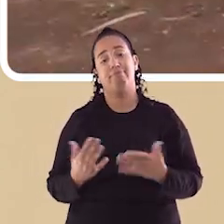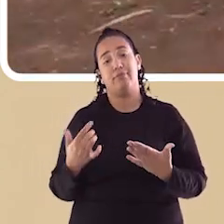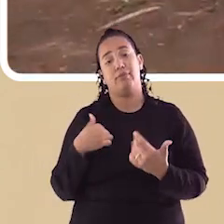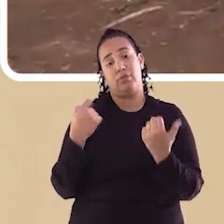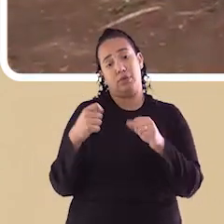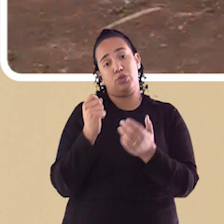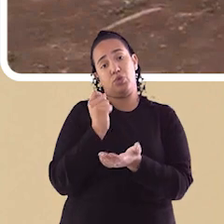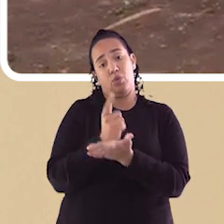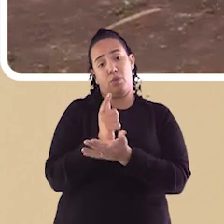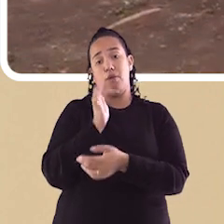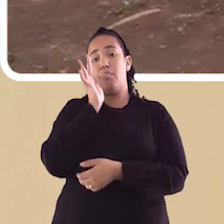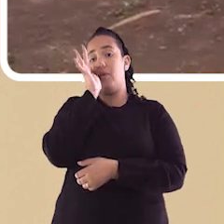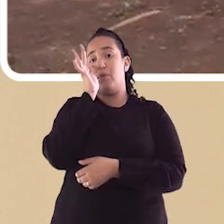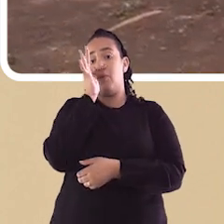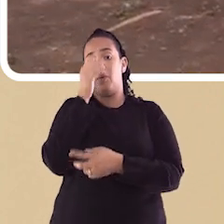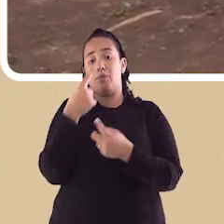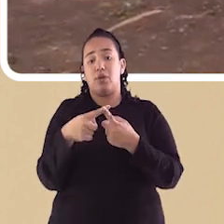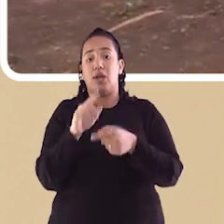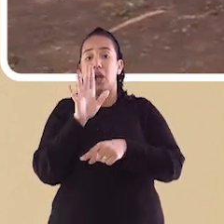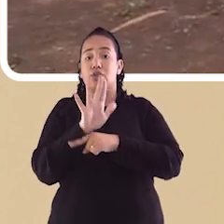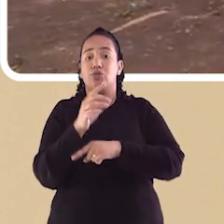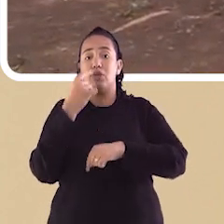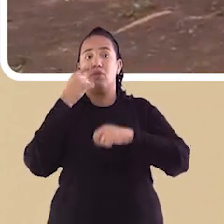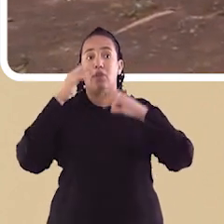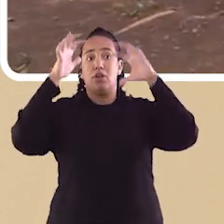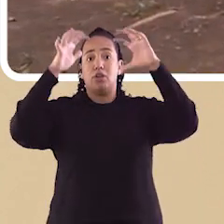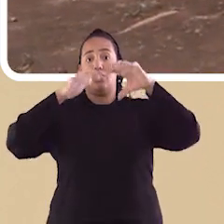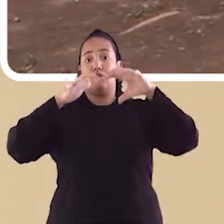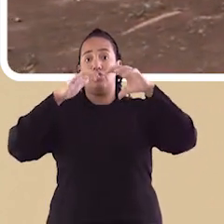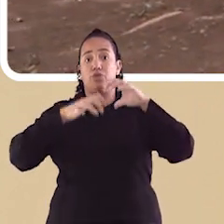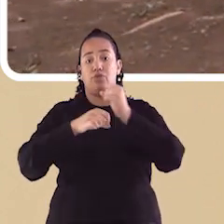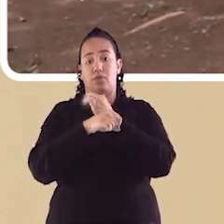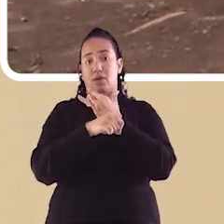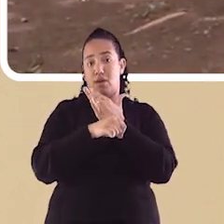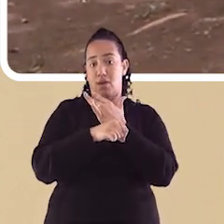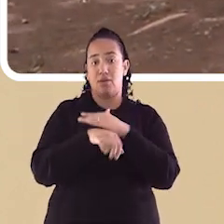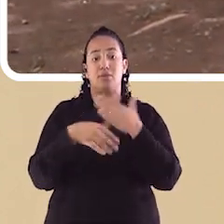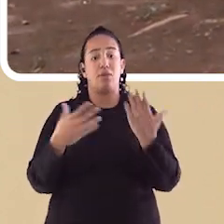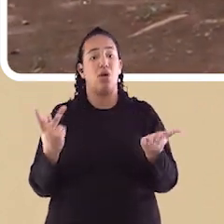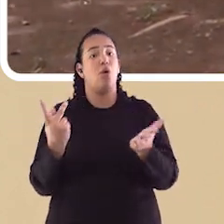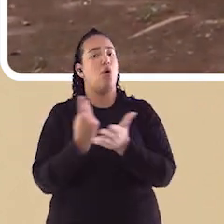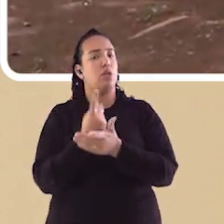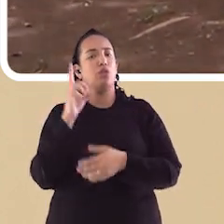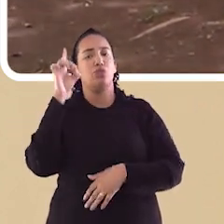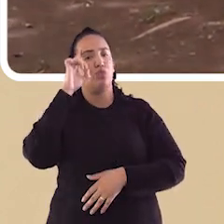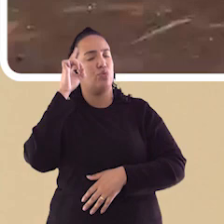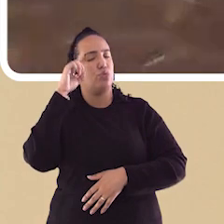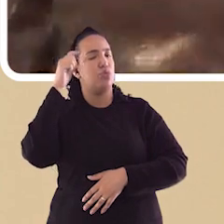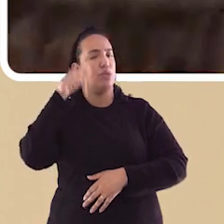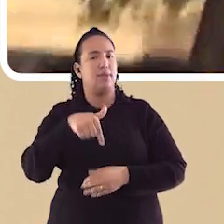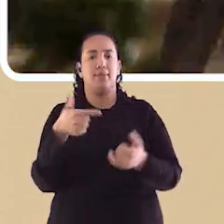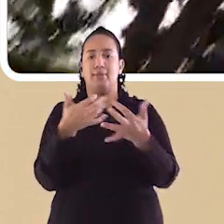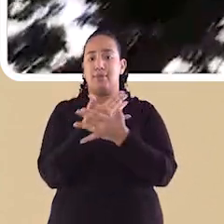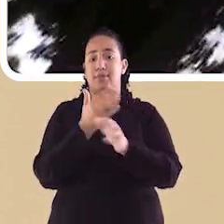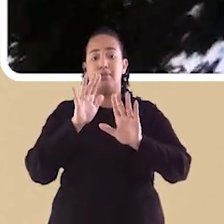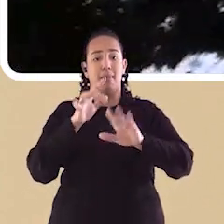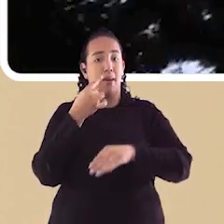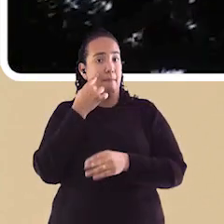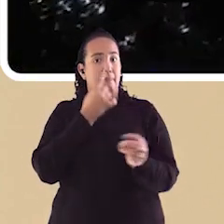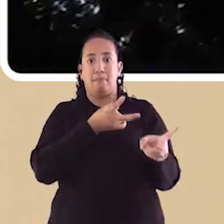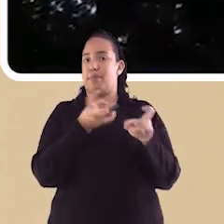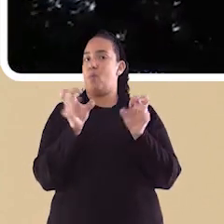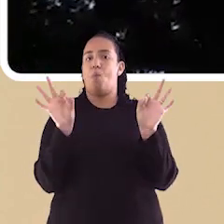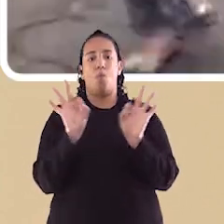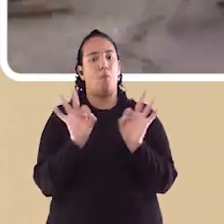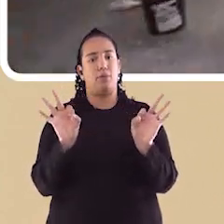Eu preciso dessas flores porque elas vão me ajudar a ver o efeito da chuva ácida. A chuva ácida é uma reação química que acontece todos os dias no céu da cidade, mas a